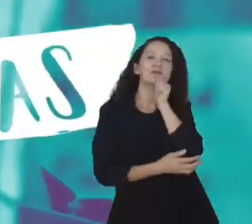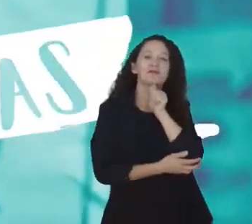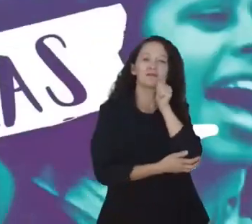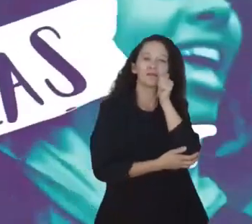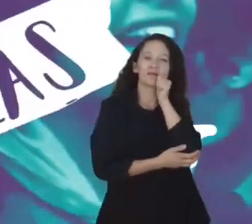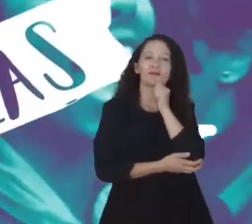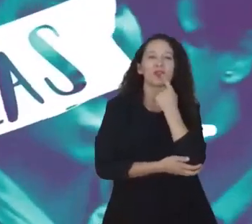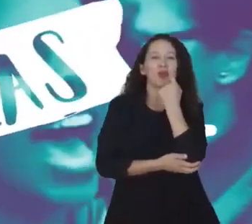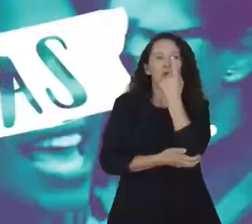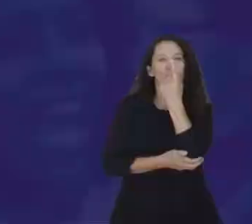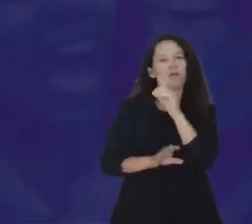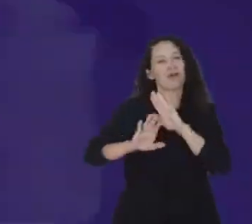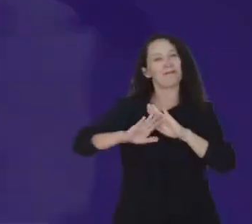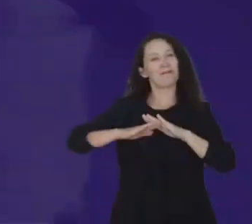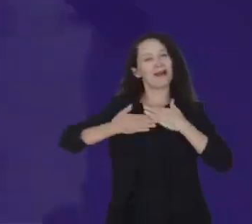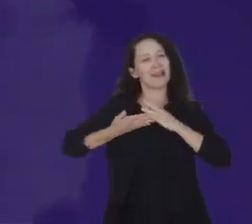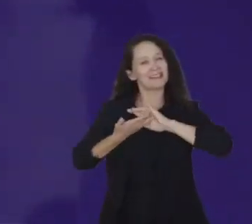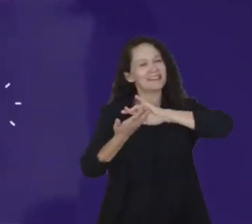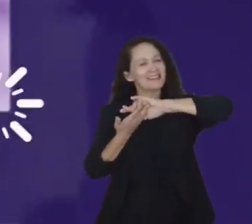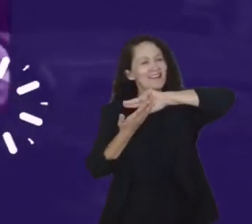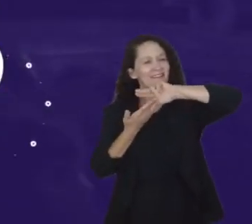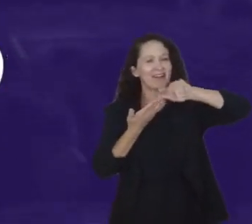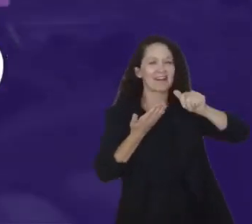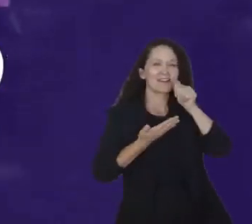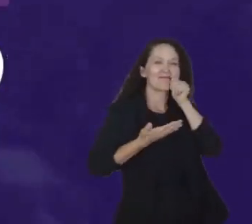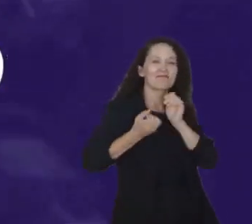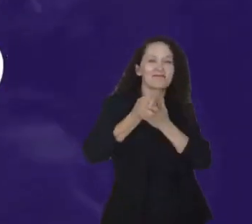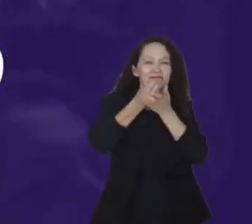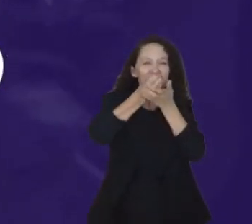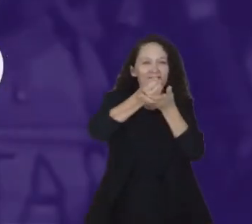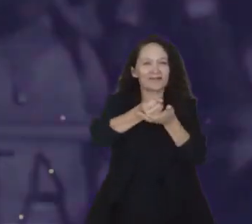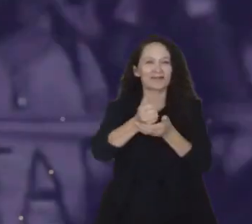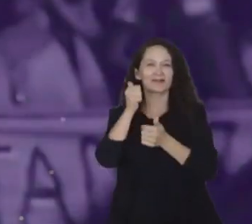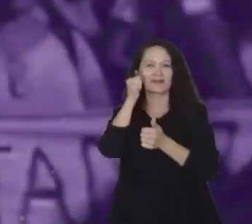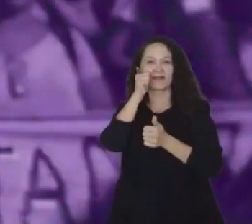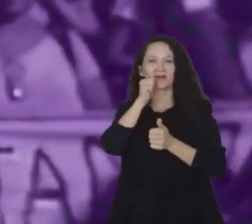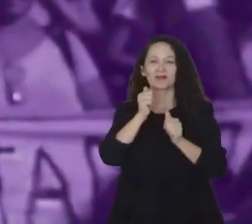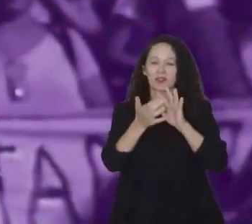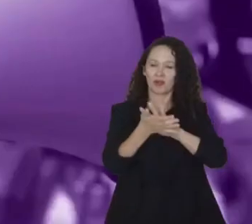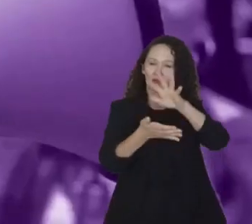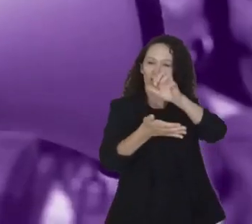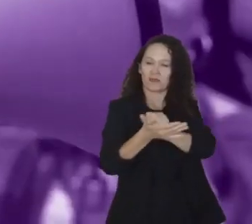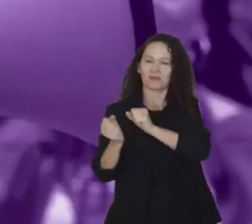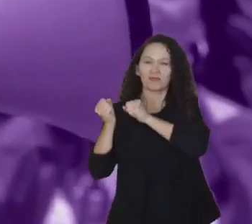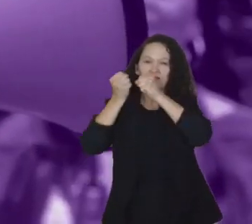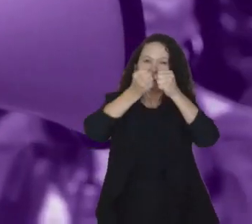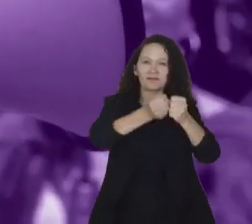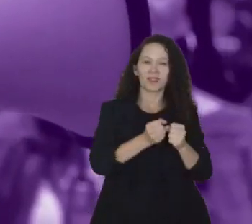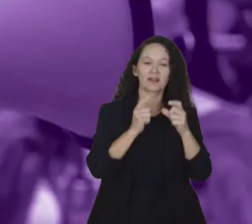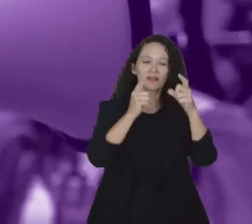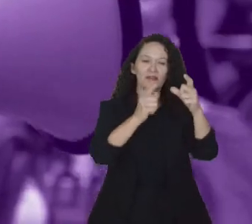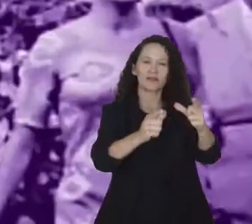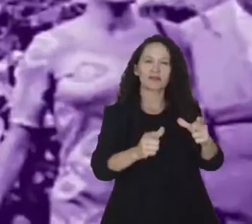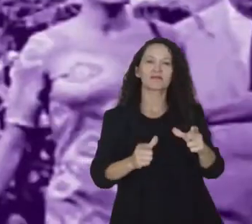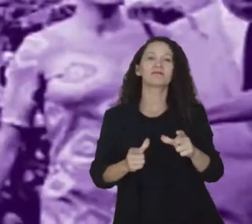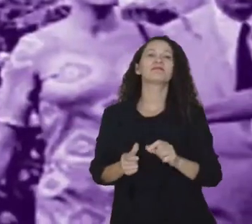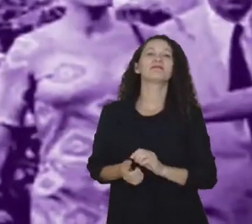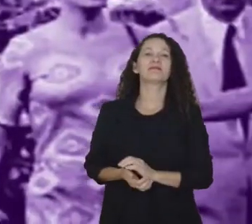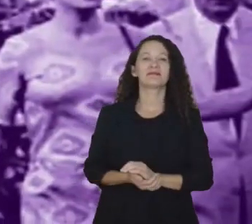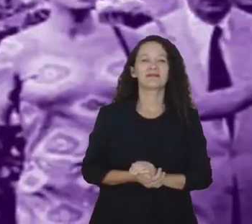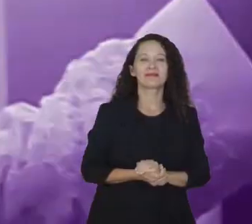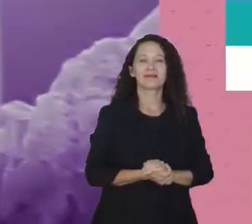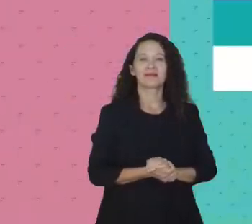Eu sou uma delas, são elas por elas, ocupando os espaços